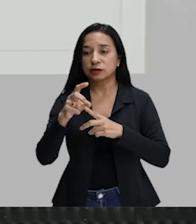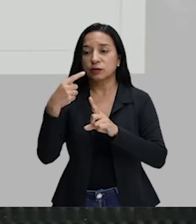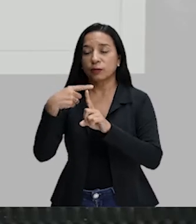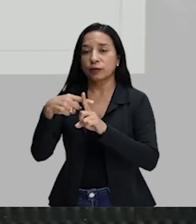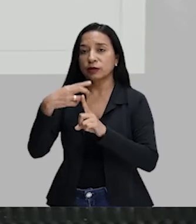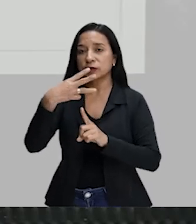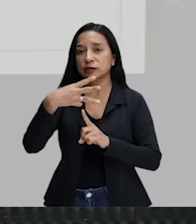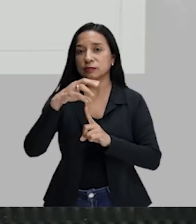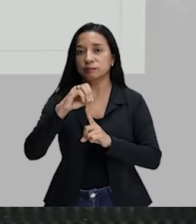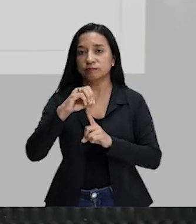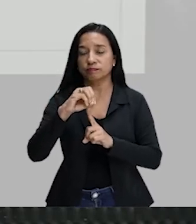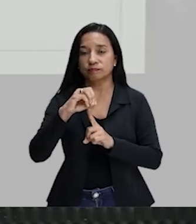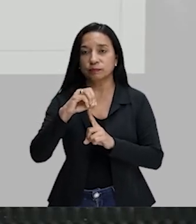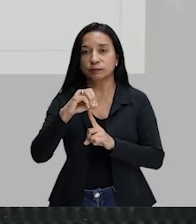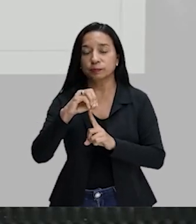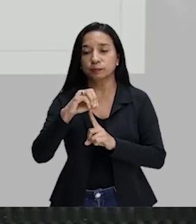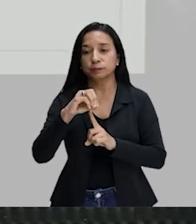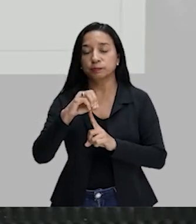mais 30.